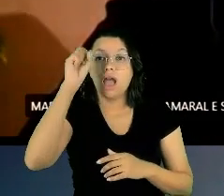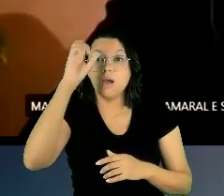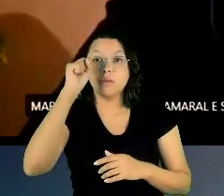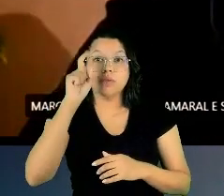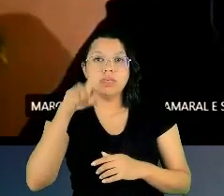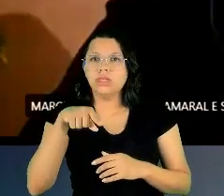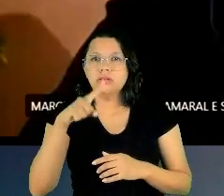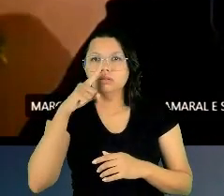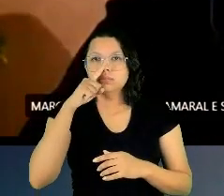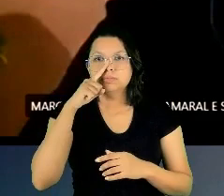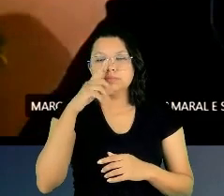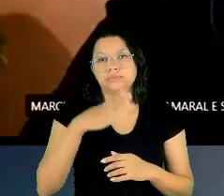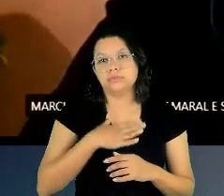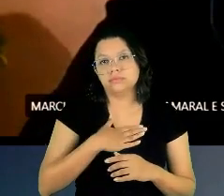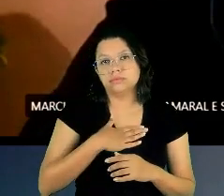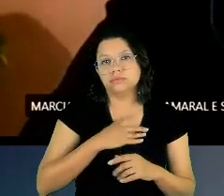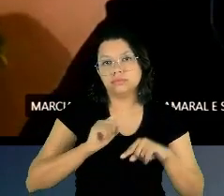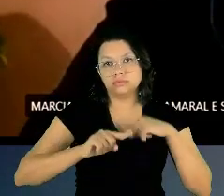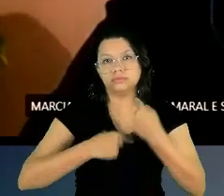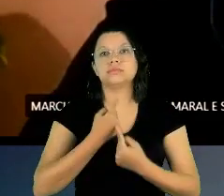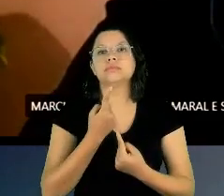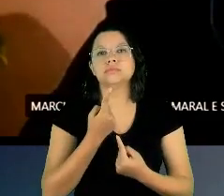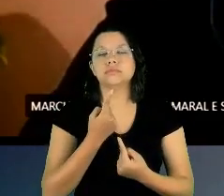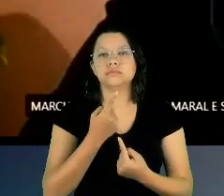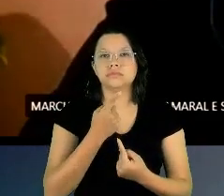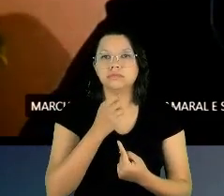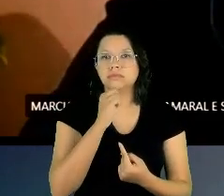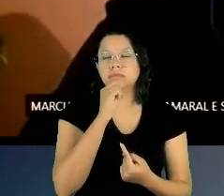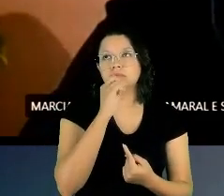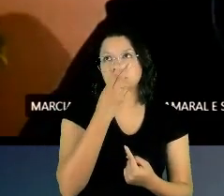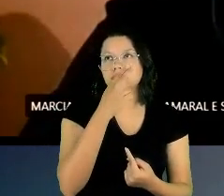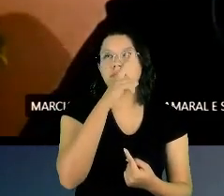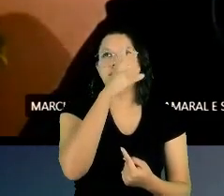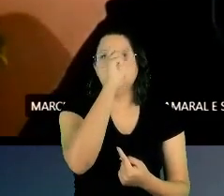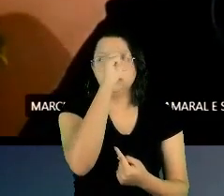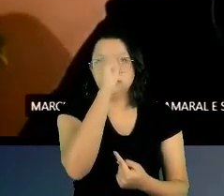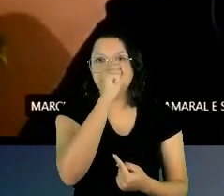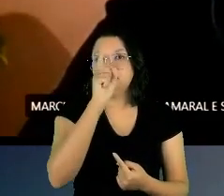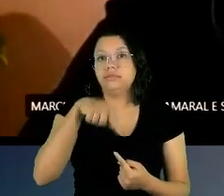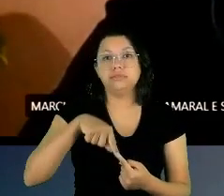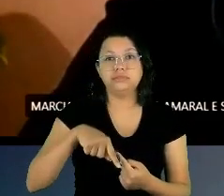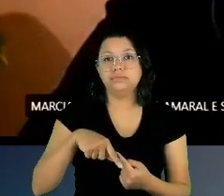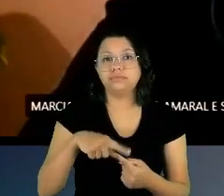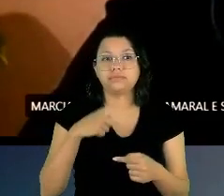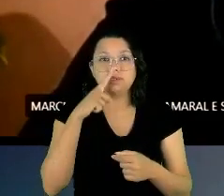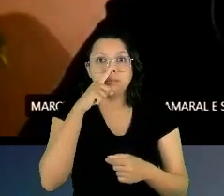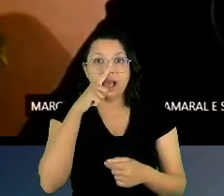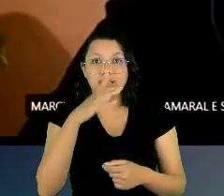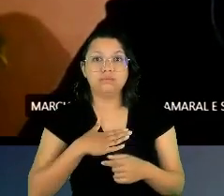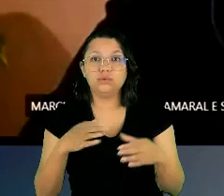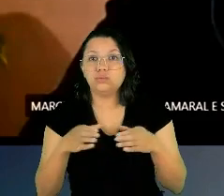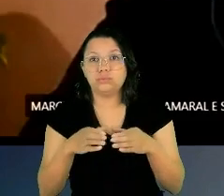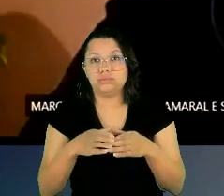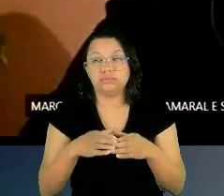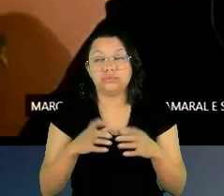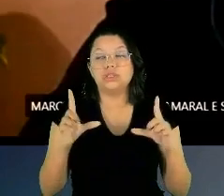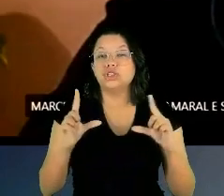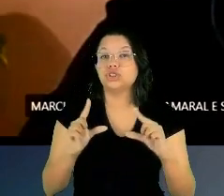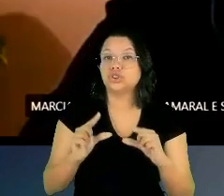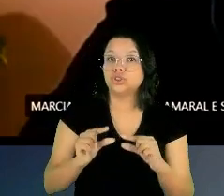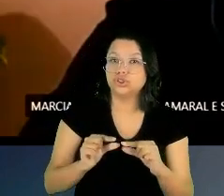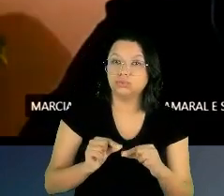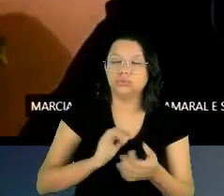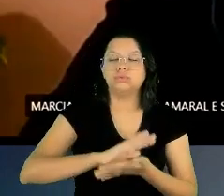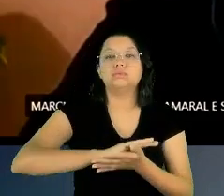mim, eu aprendo que elas não são uma ameaça à minha sobrevivência, ou aprendo que elas não são uma ameaça de sobrevivência ao meu grupo,